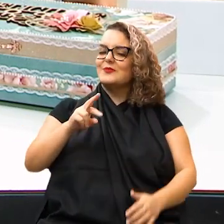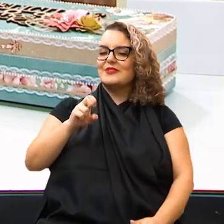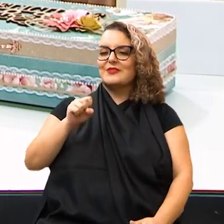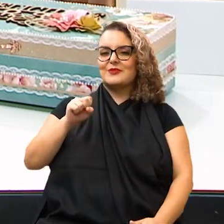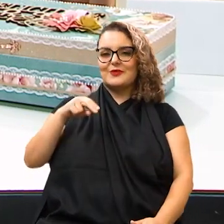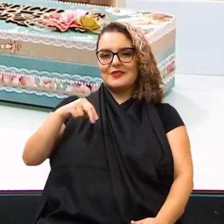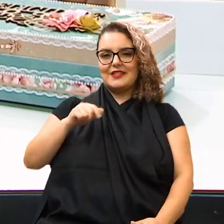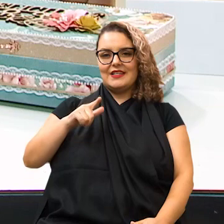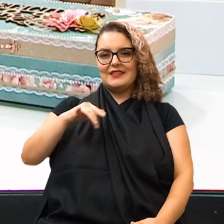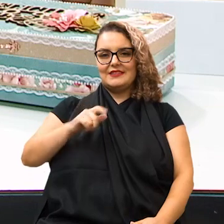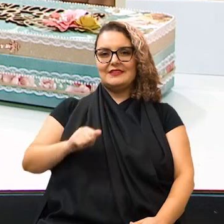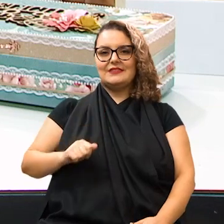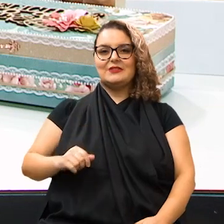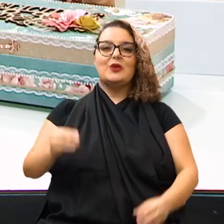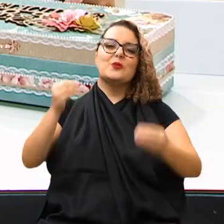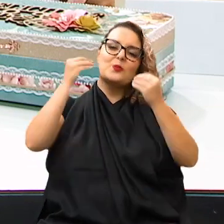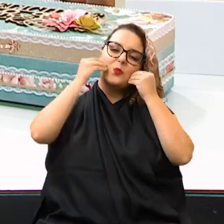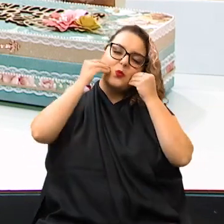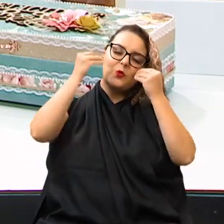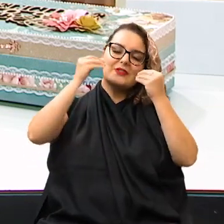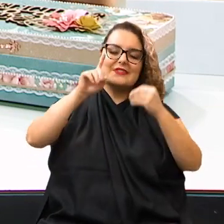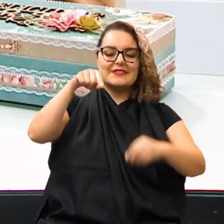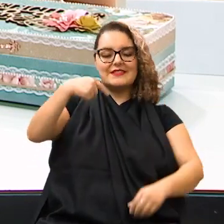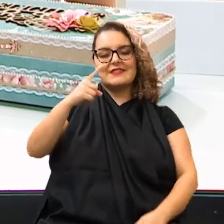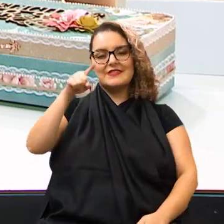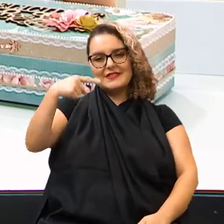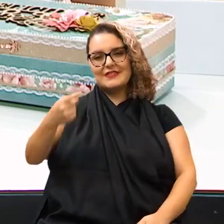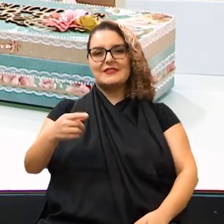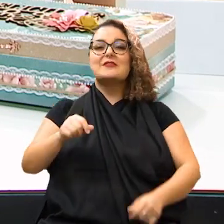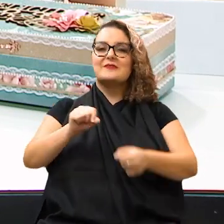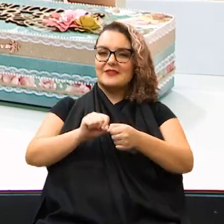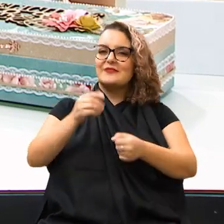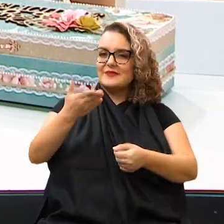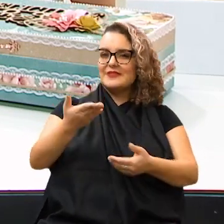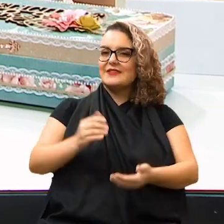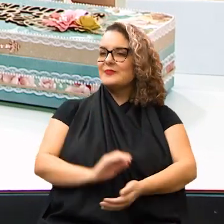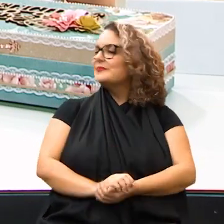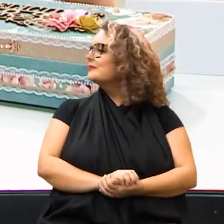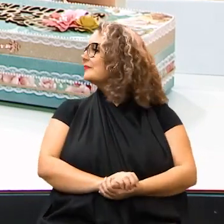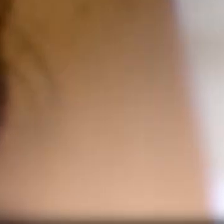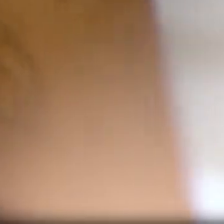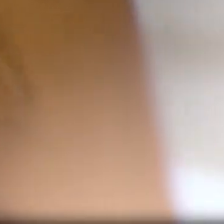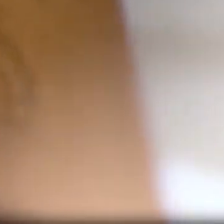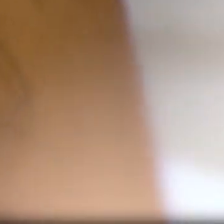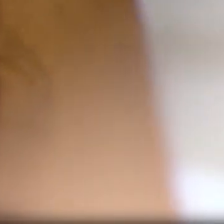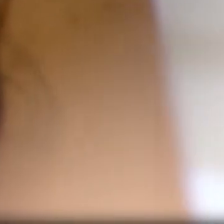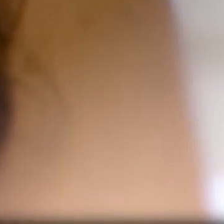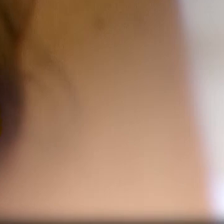personalizada. Eu já te deixo um beijo e até o próximo Faça Você Mesmo.